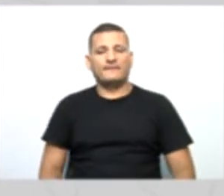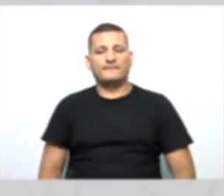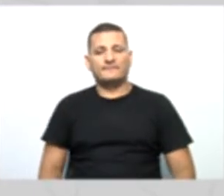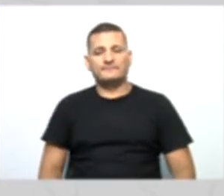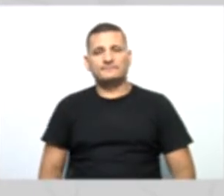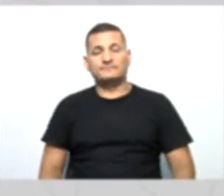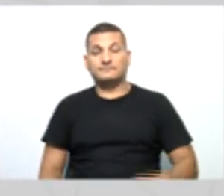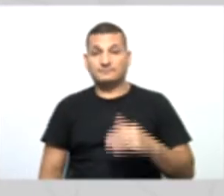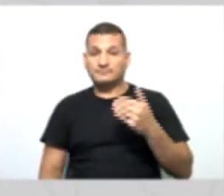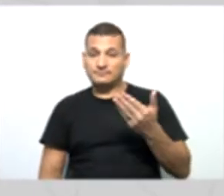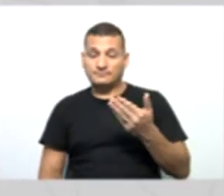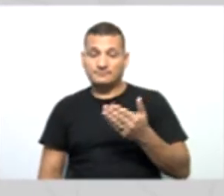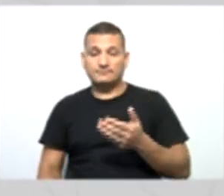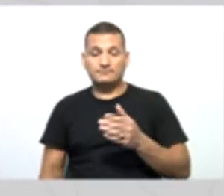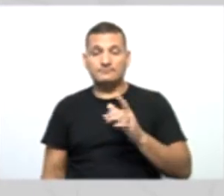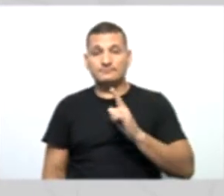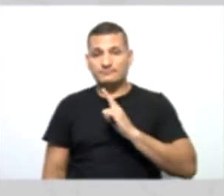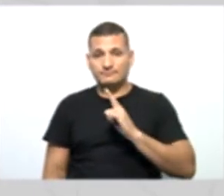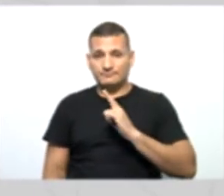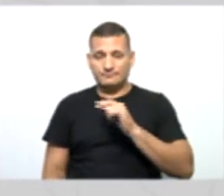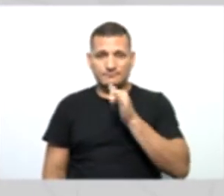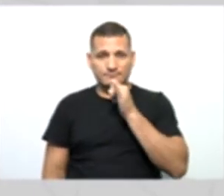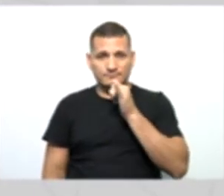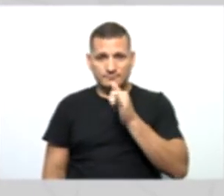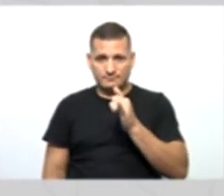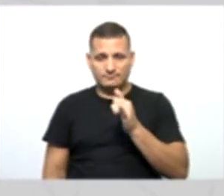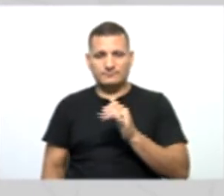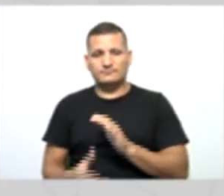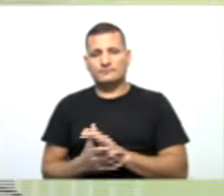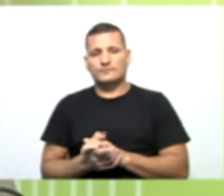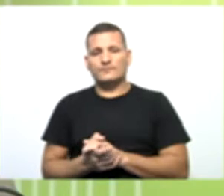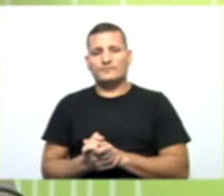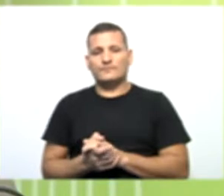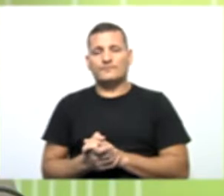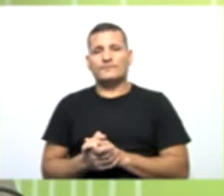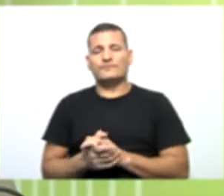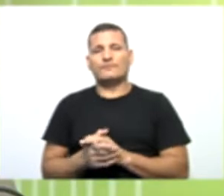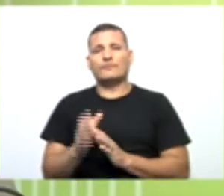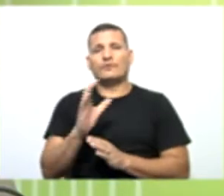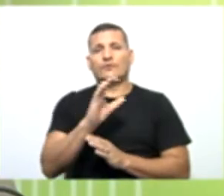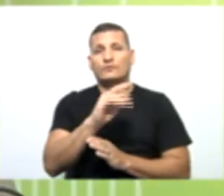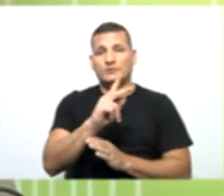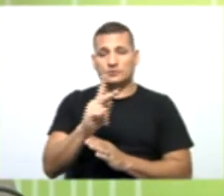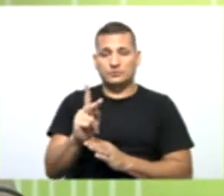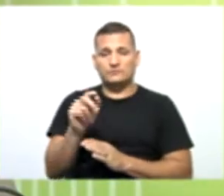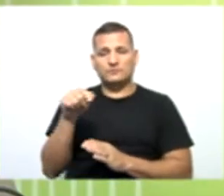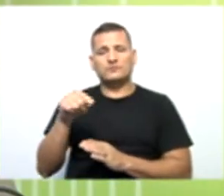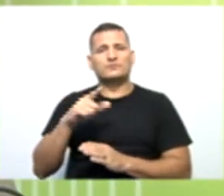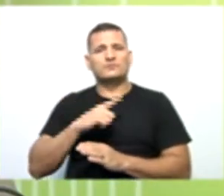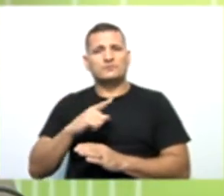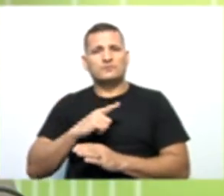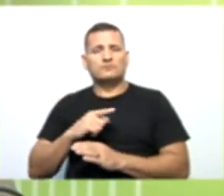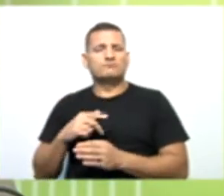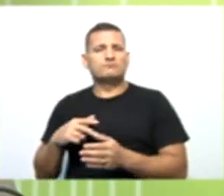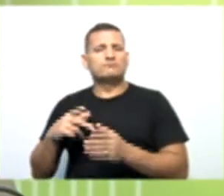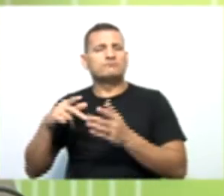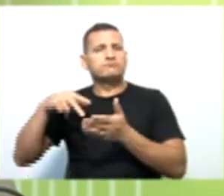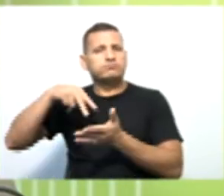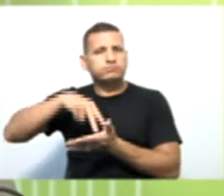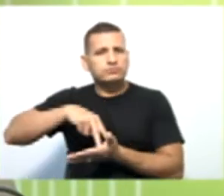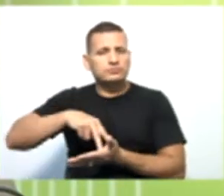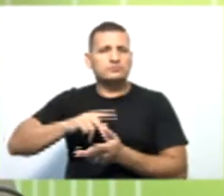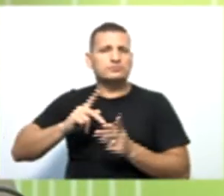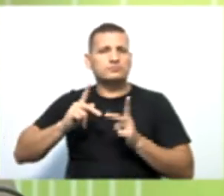Então, quando eu tenho realmente um posicionamento como cooperado para